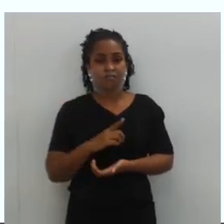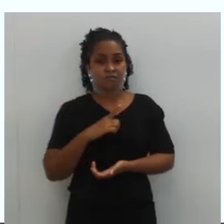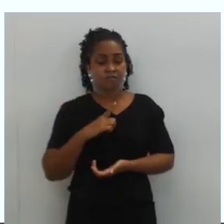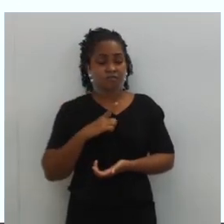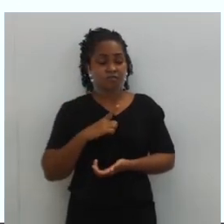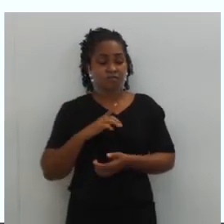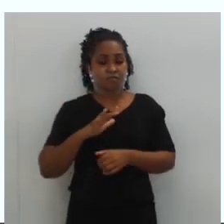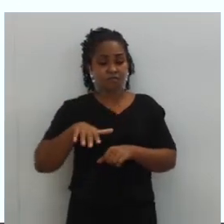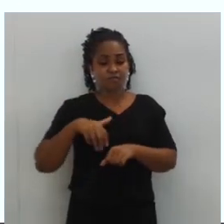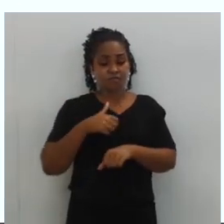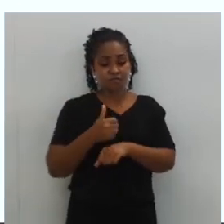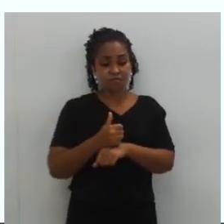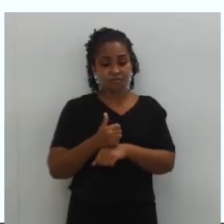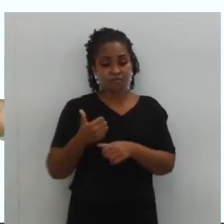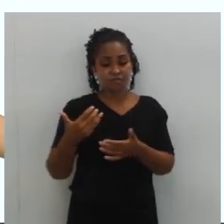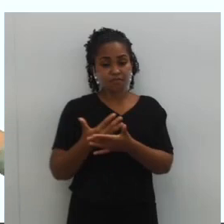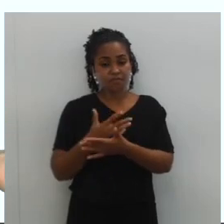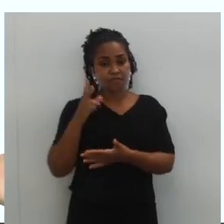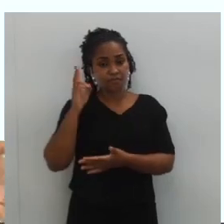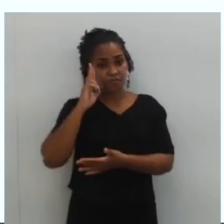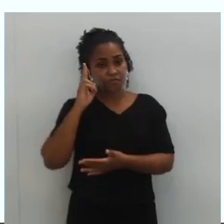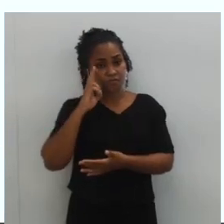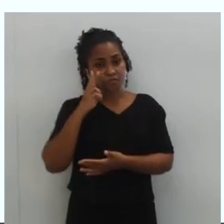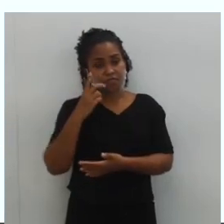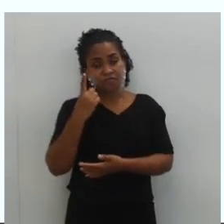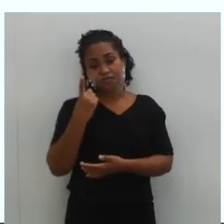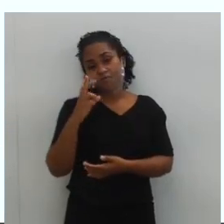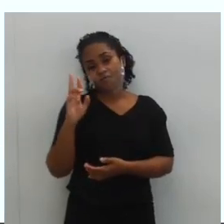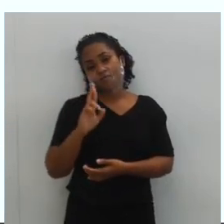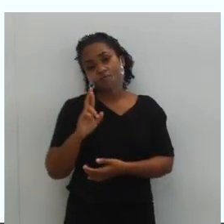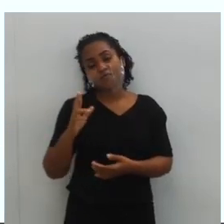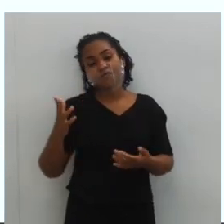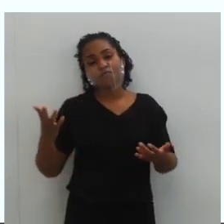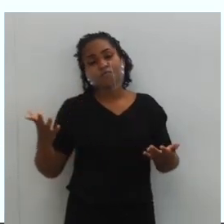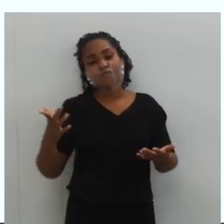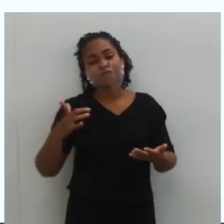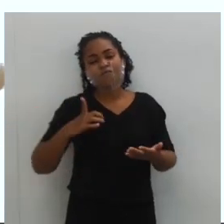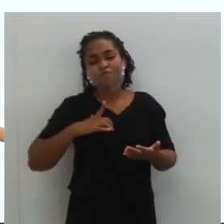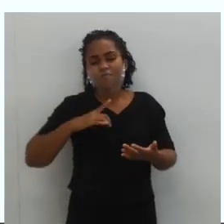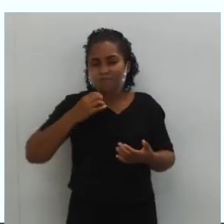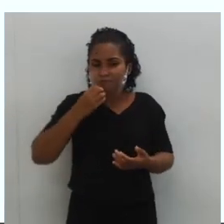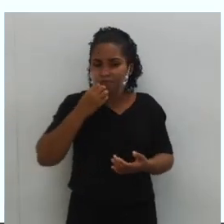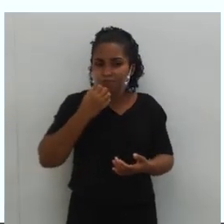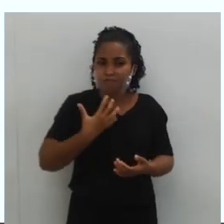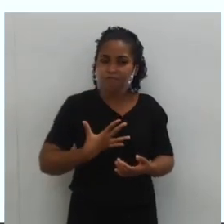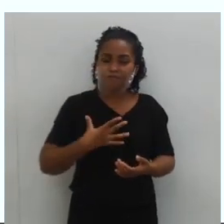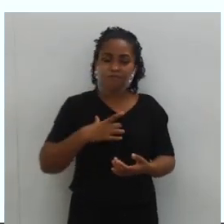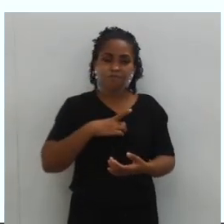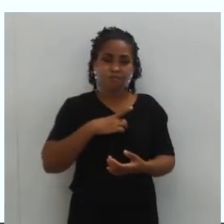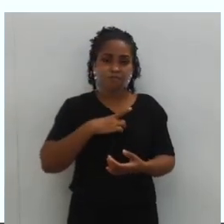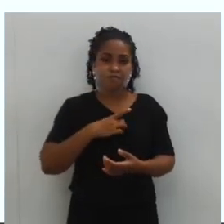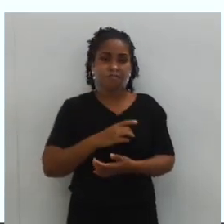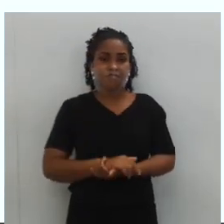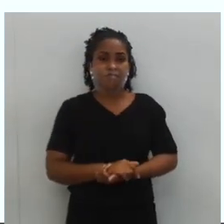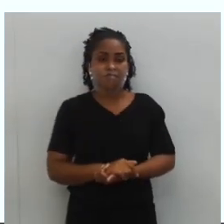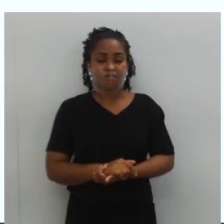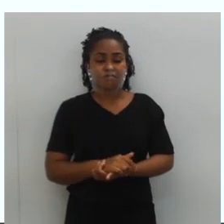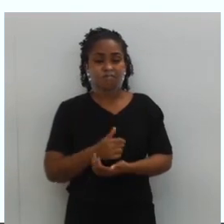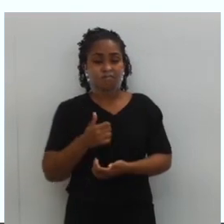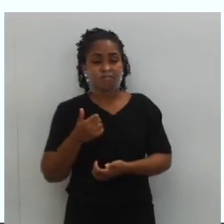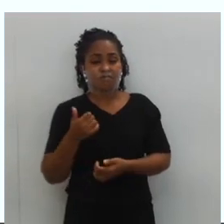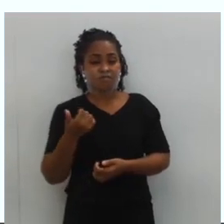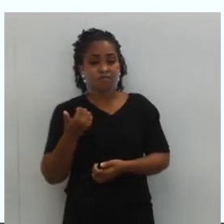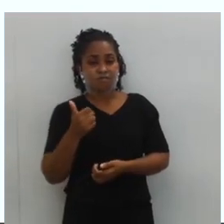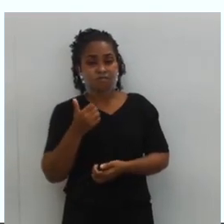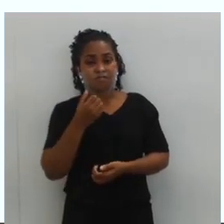segunda-feira já chegou a ser cobrado o ingresso de R$1. Então, assim, eram filmes também que de qualidade internacional, filmes